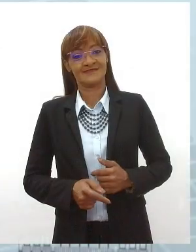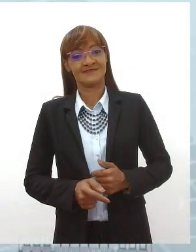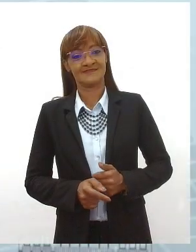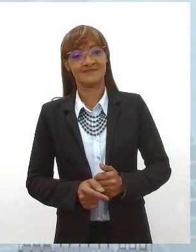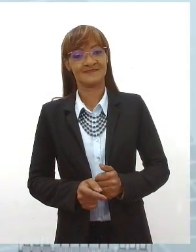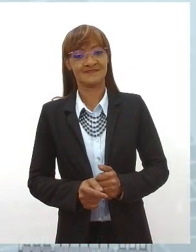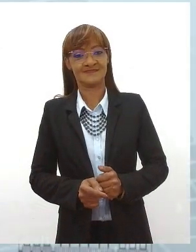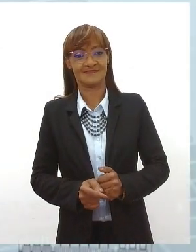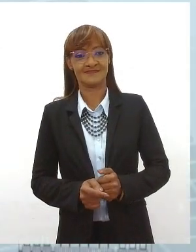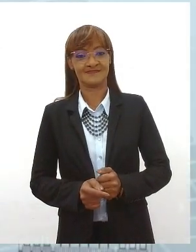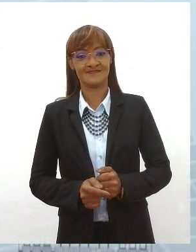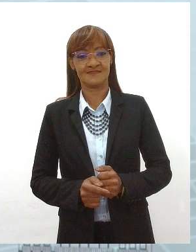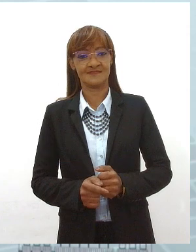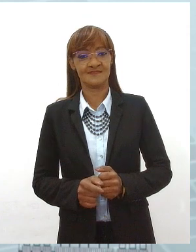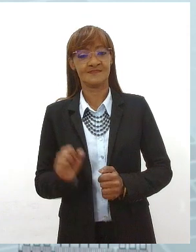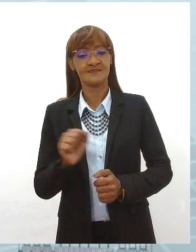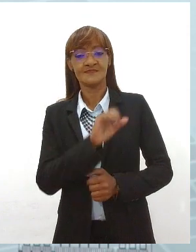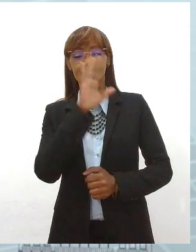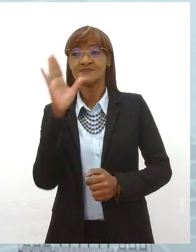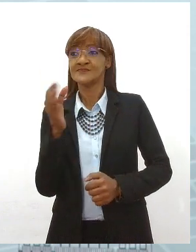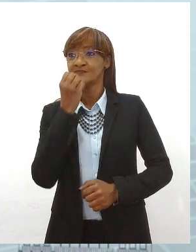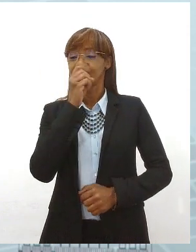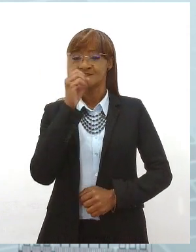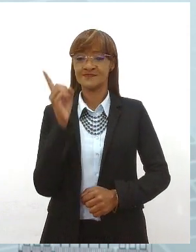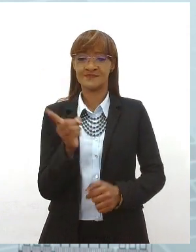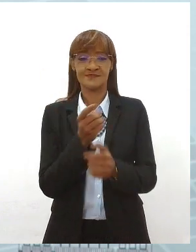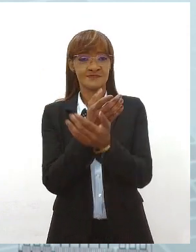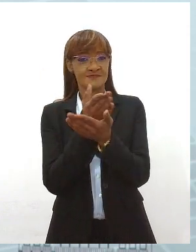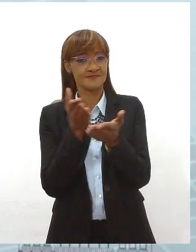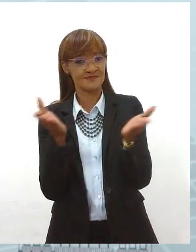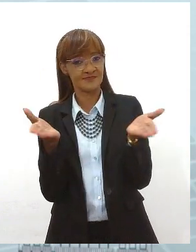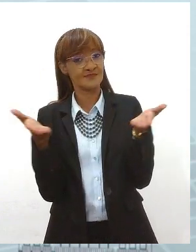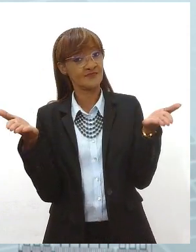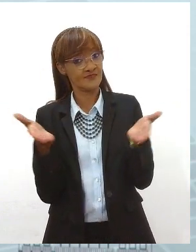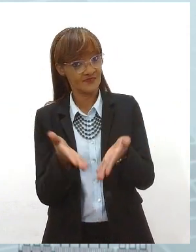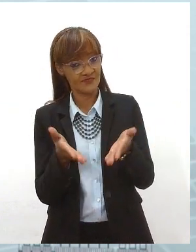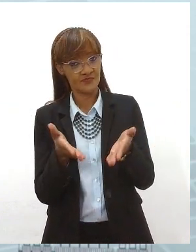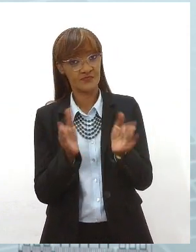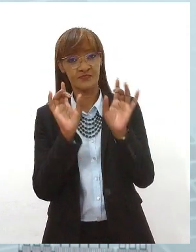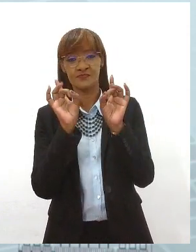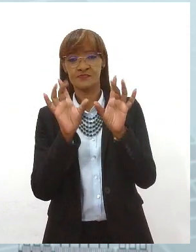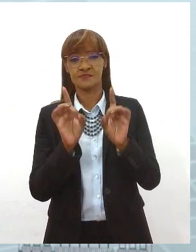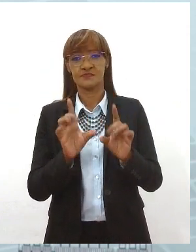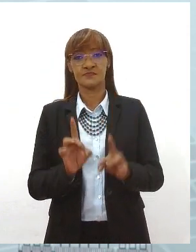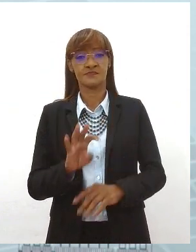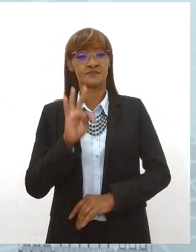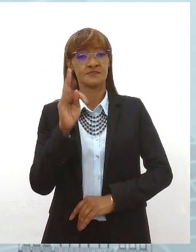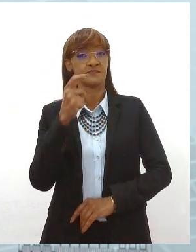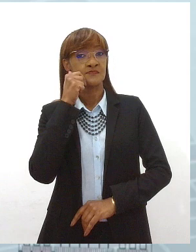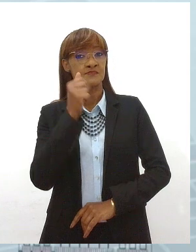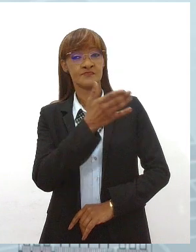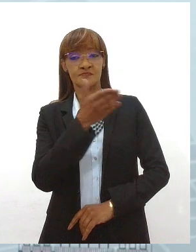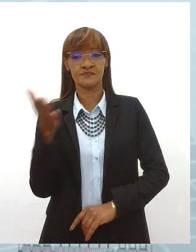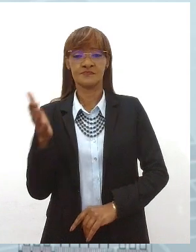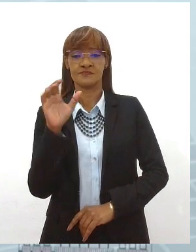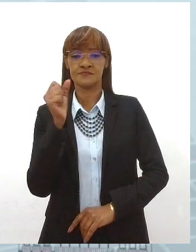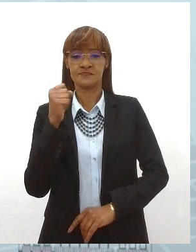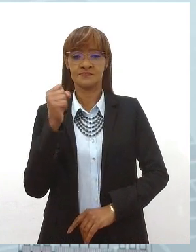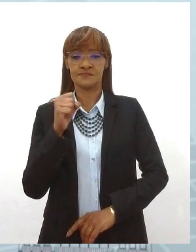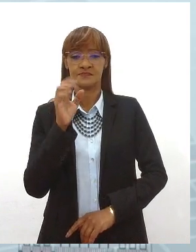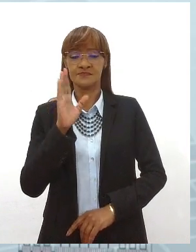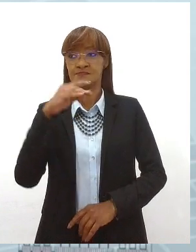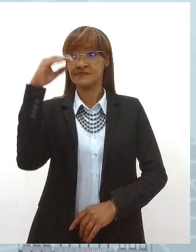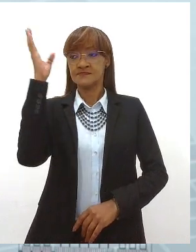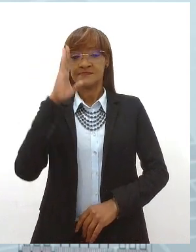Olá, muito bom dia para você. Hoje quero me dirigir especialmente às mulheres sergipanas, às mulheres brasileiras. Hoje,